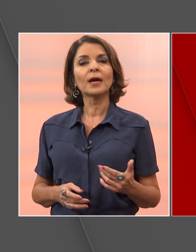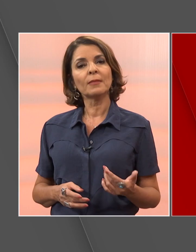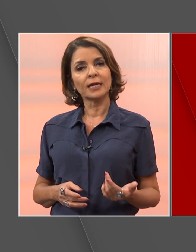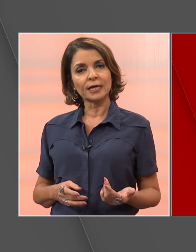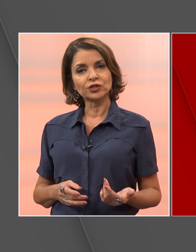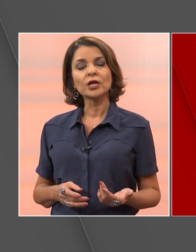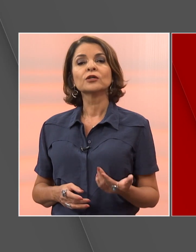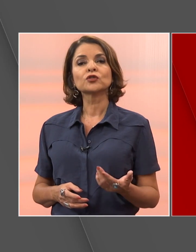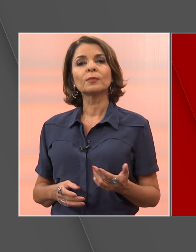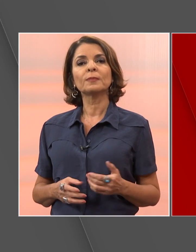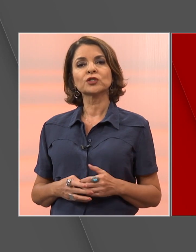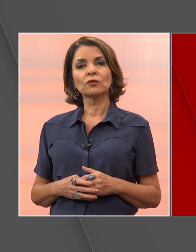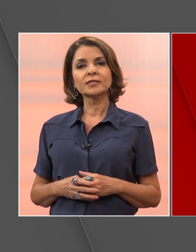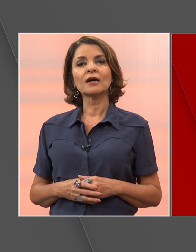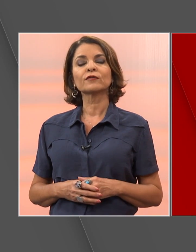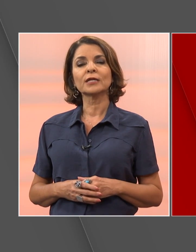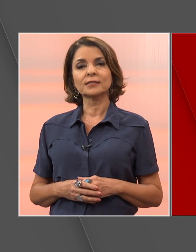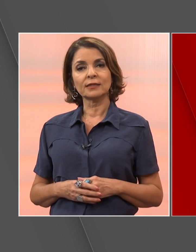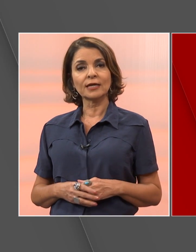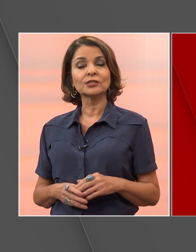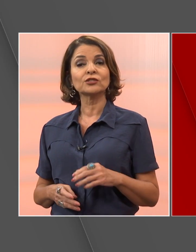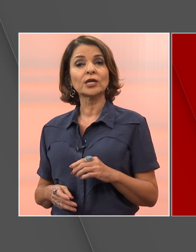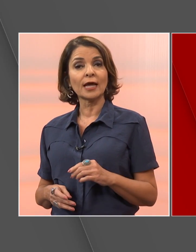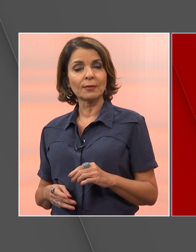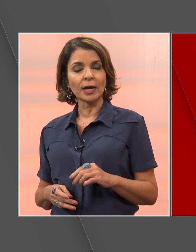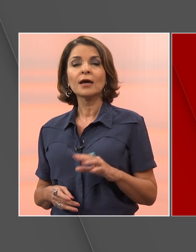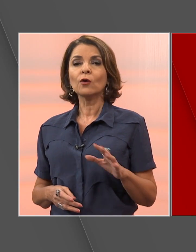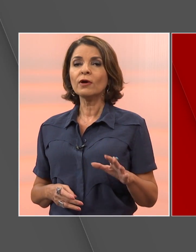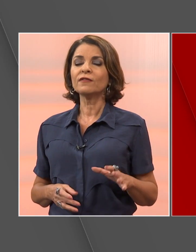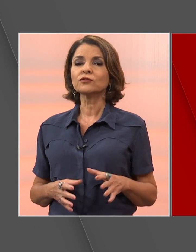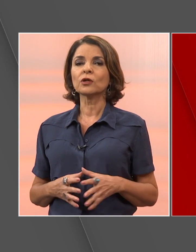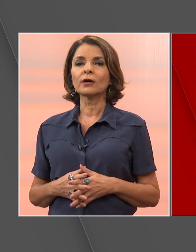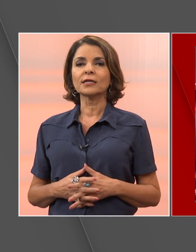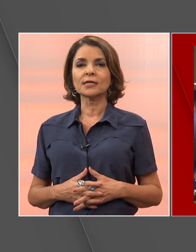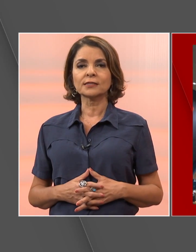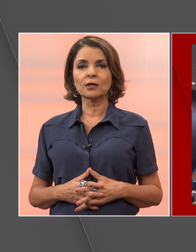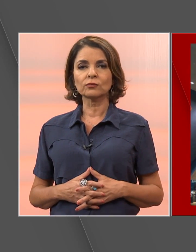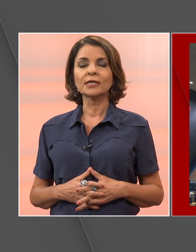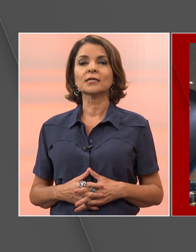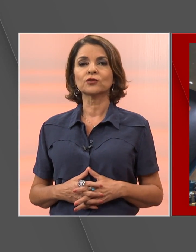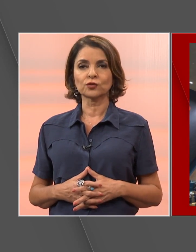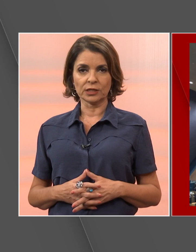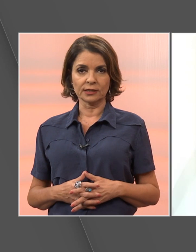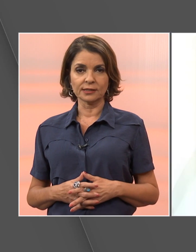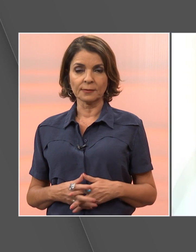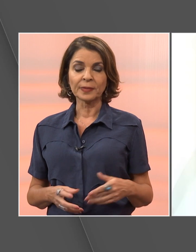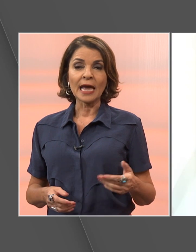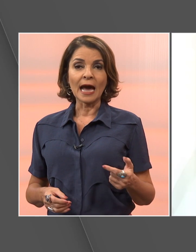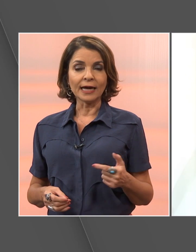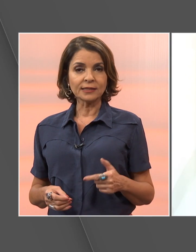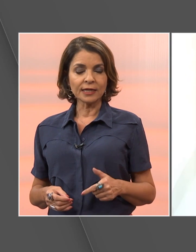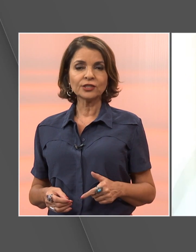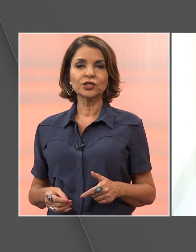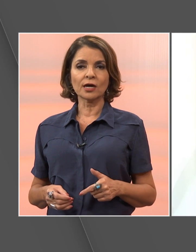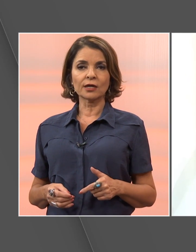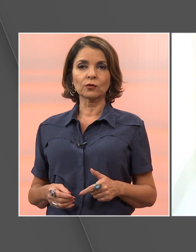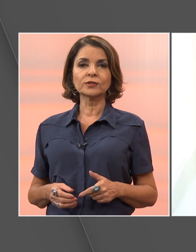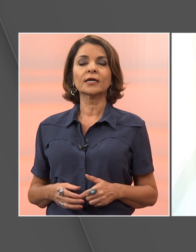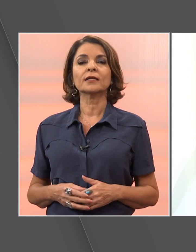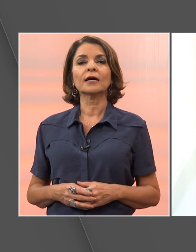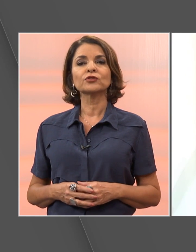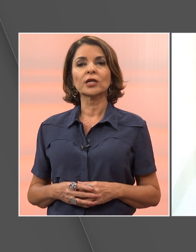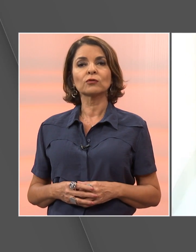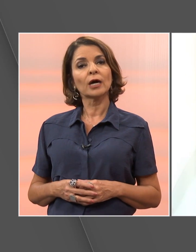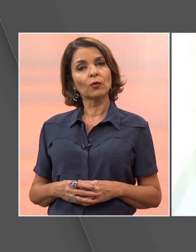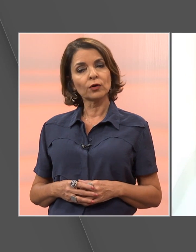Fórum Permanente sobre Pessoas Afrodescendentes em Genebra, um evento da Organização das Nações Unidas. Ainda neste ano,